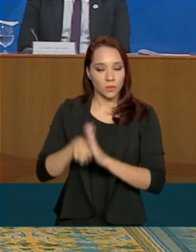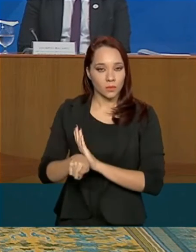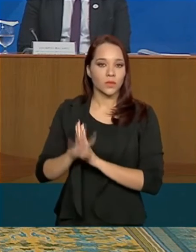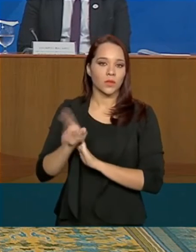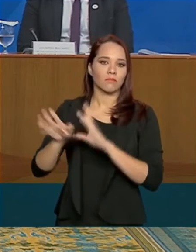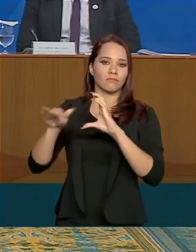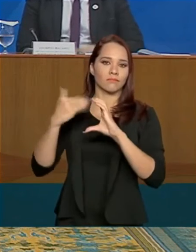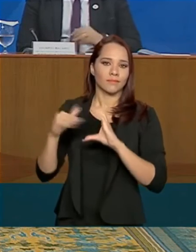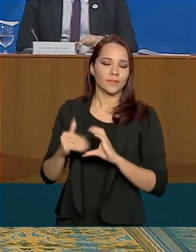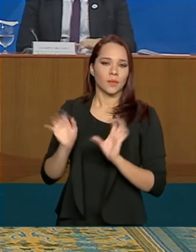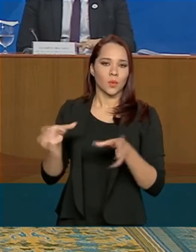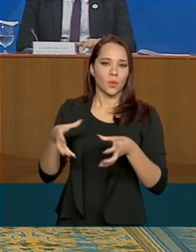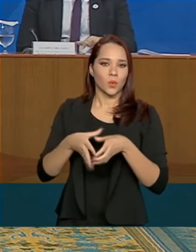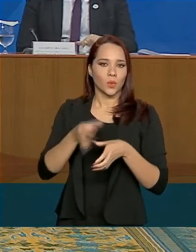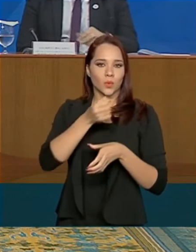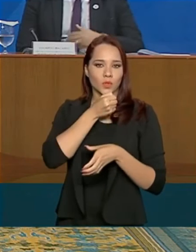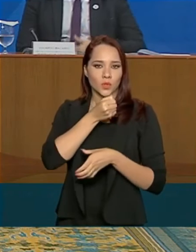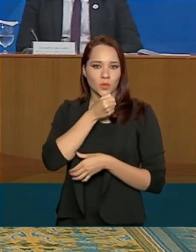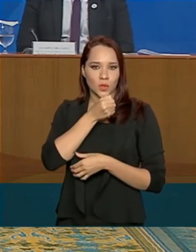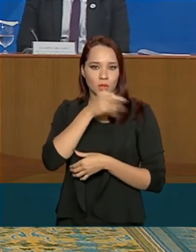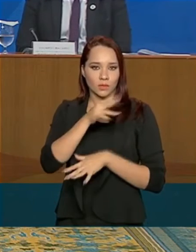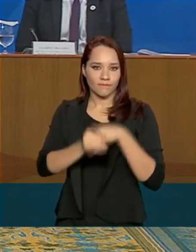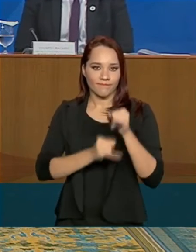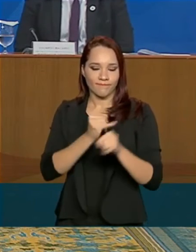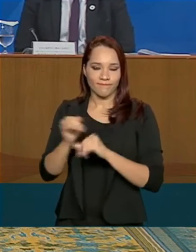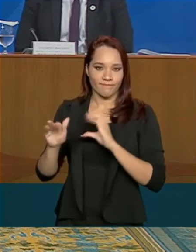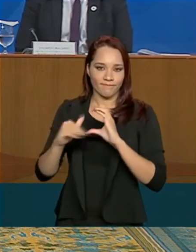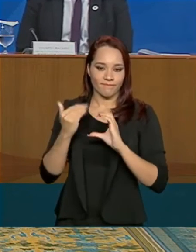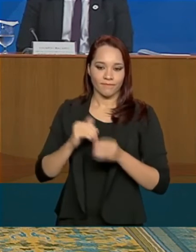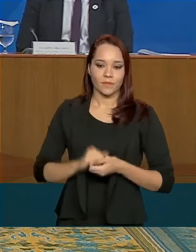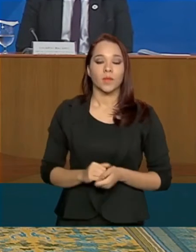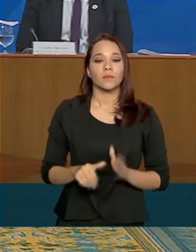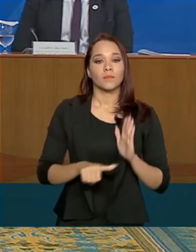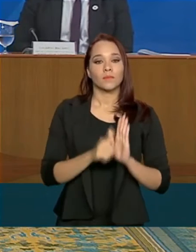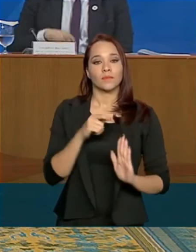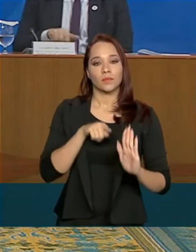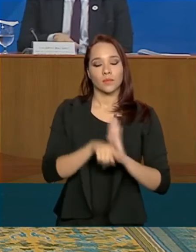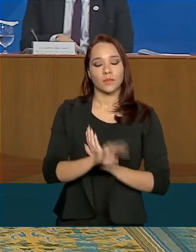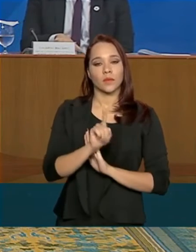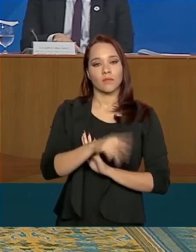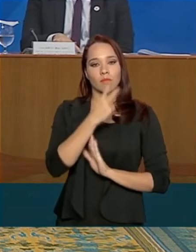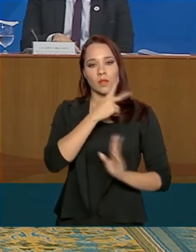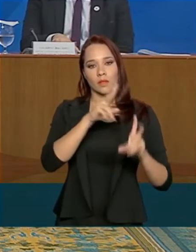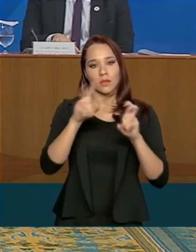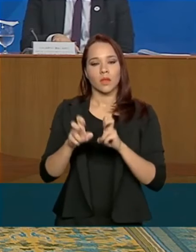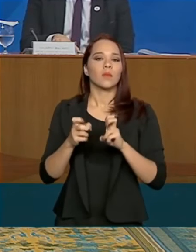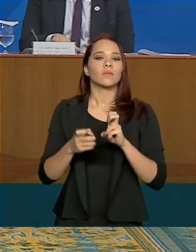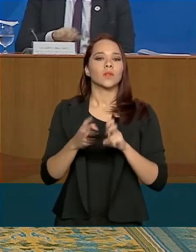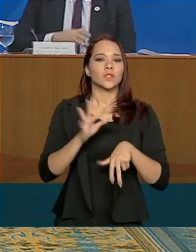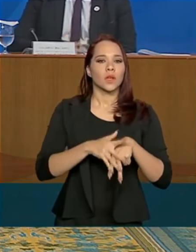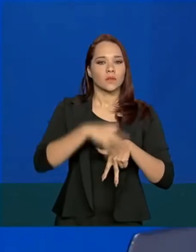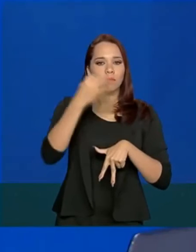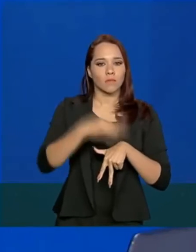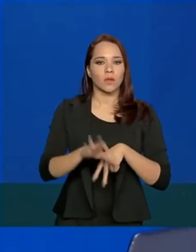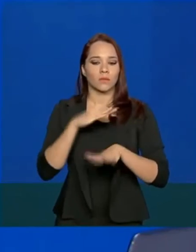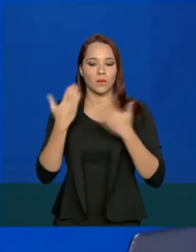recebemos previamente por um grupo de jornalistas de forma online. A primeira delas é relacionada ao tema casos e óbitos. É